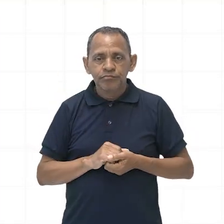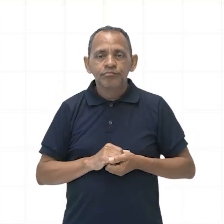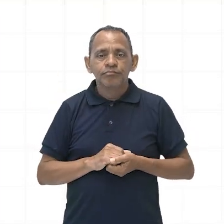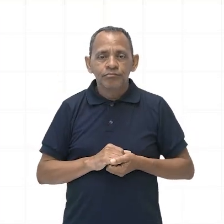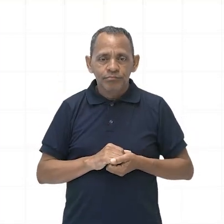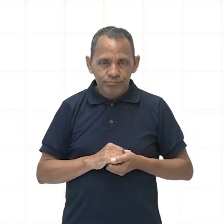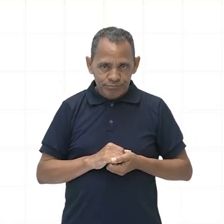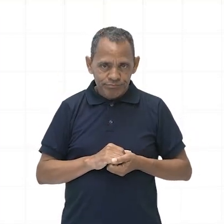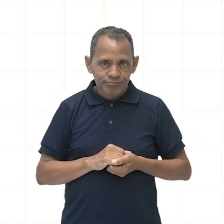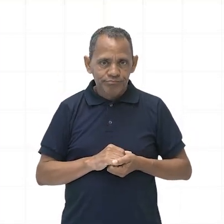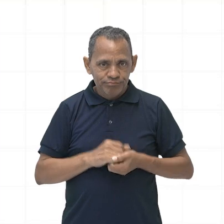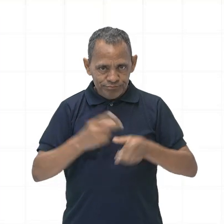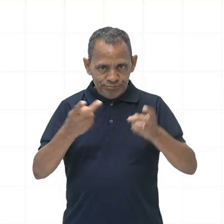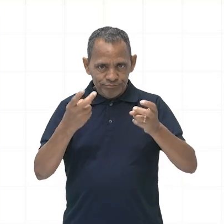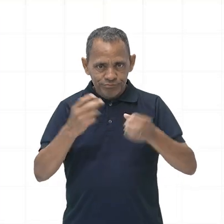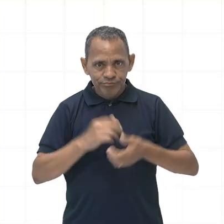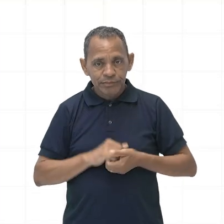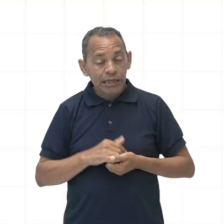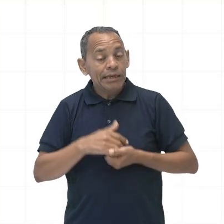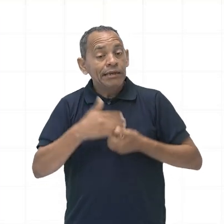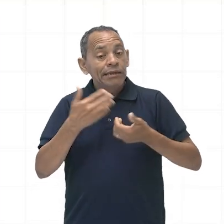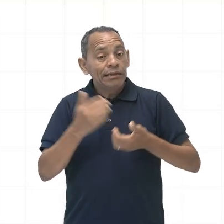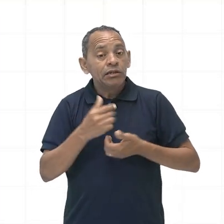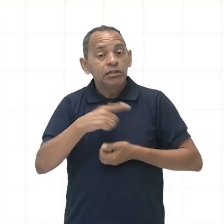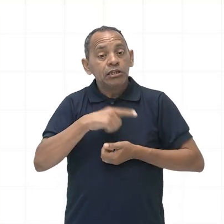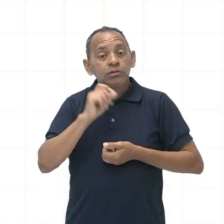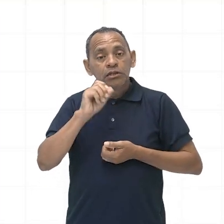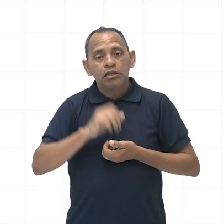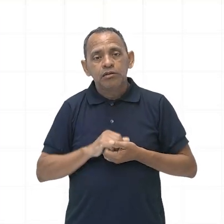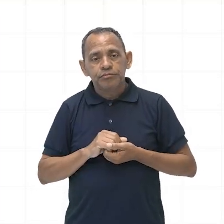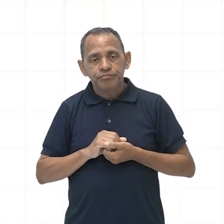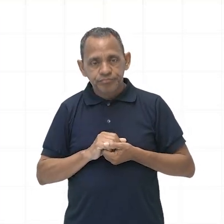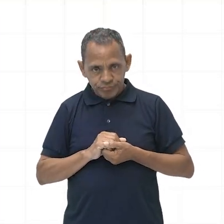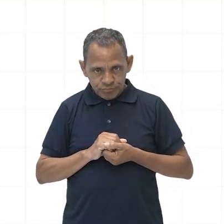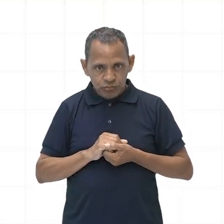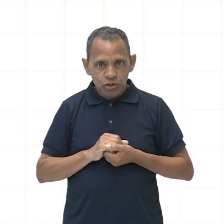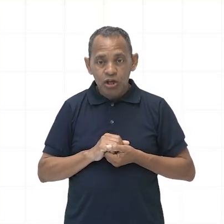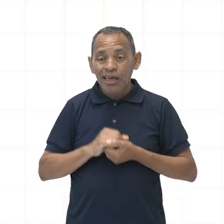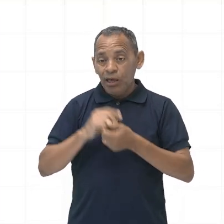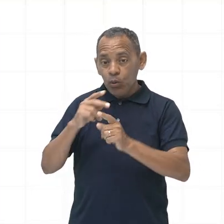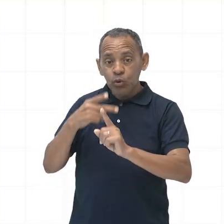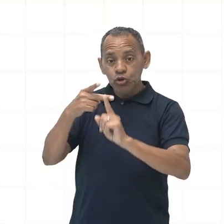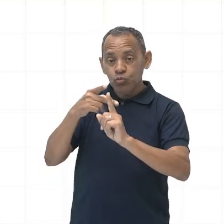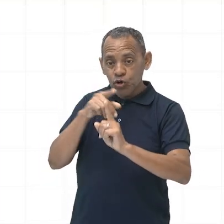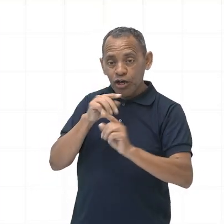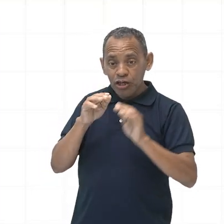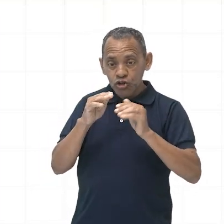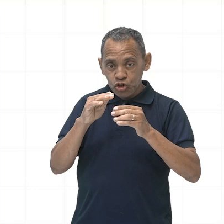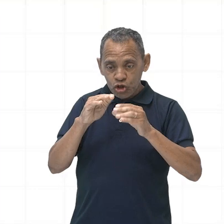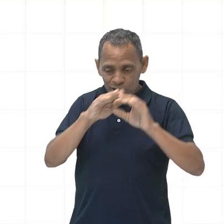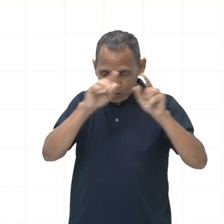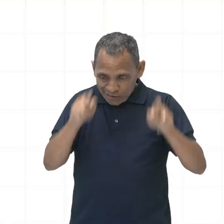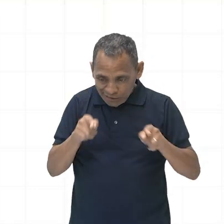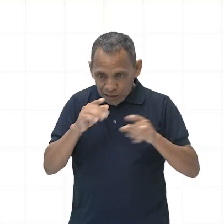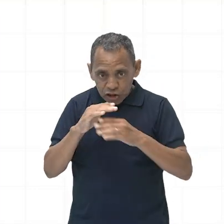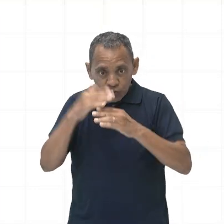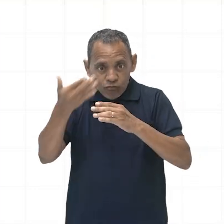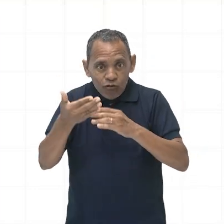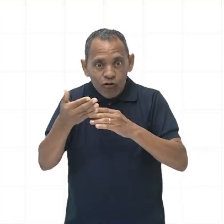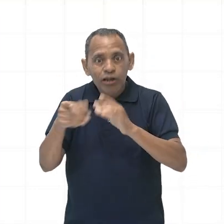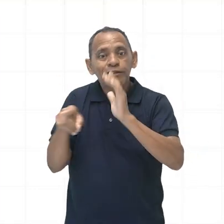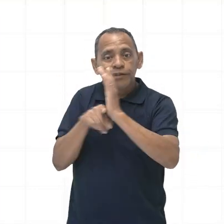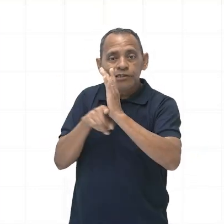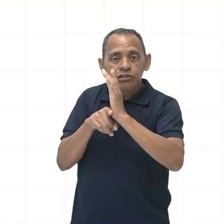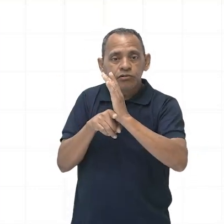de fora do parênteses. Então, nós temos aí um expoente que é negativo, né? A gente só precisa ter